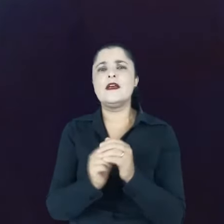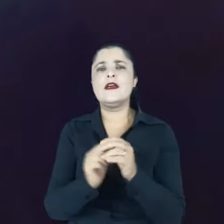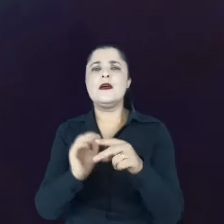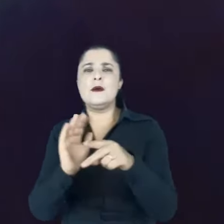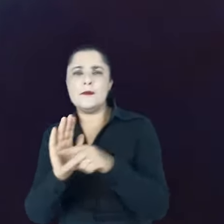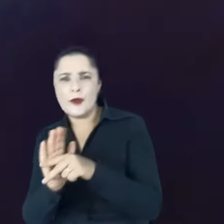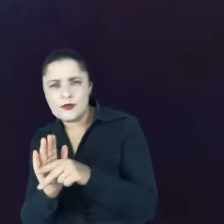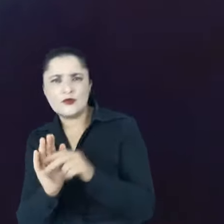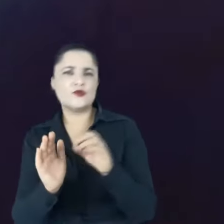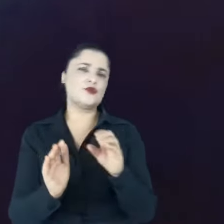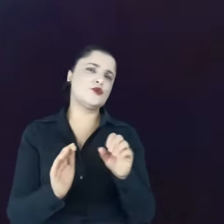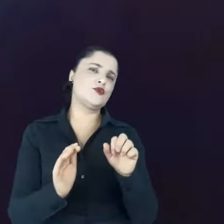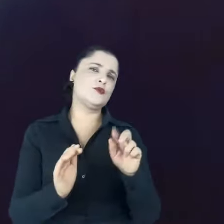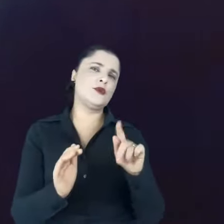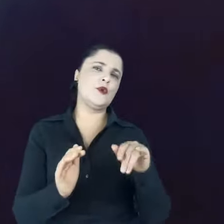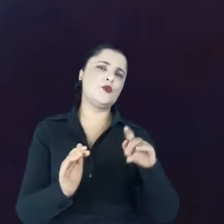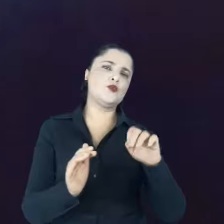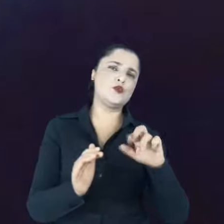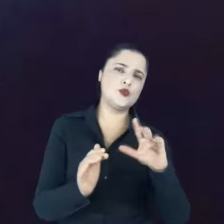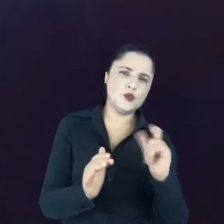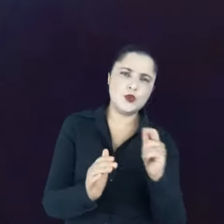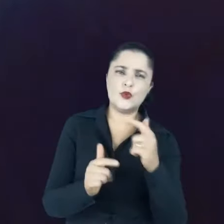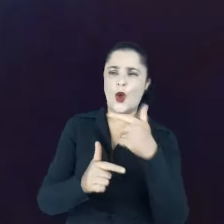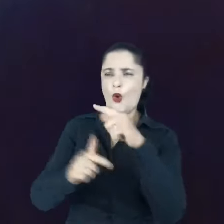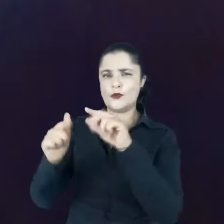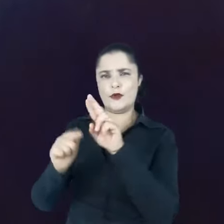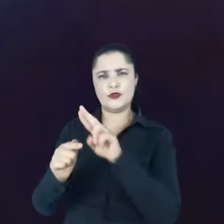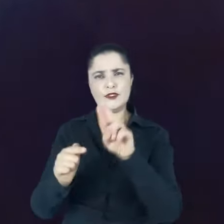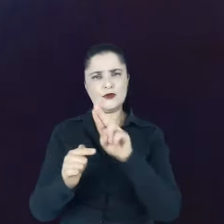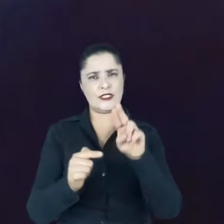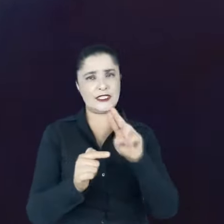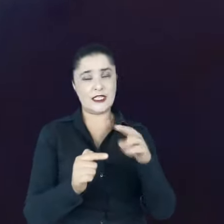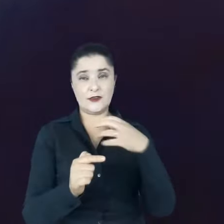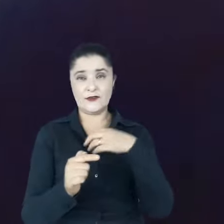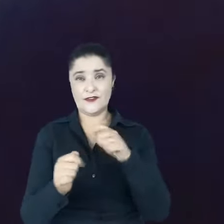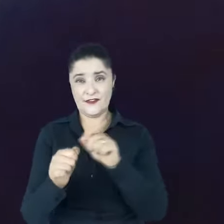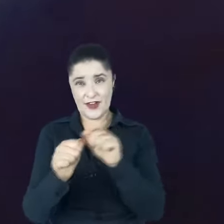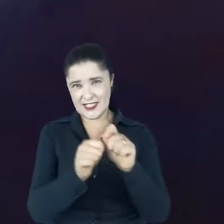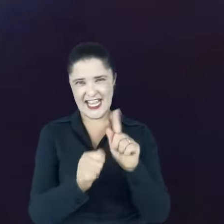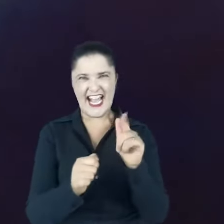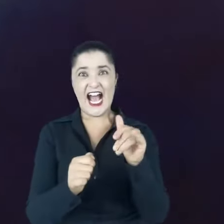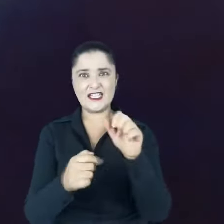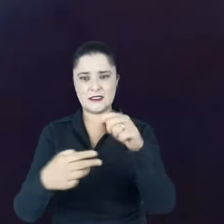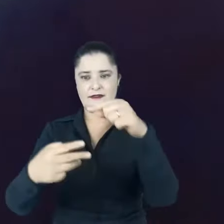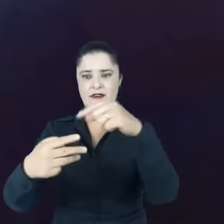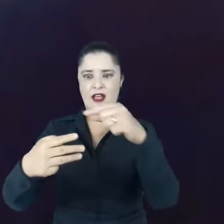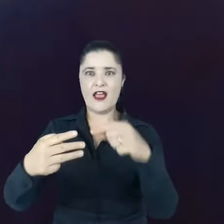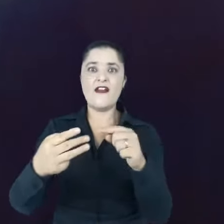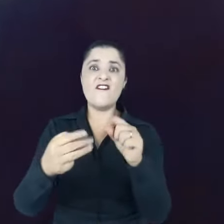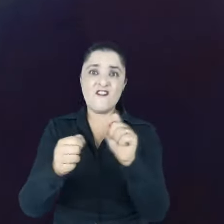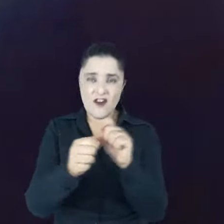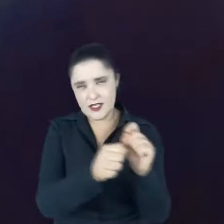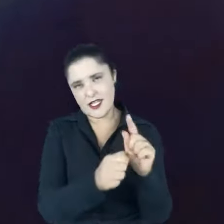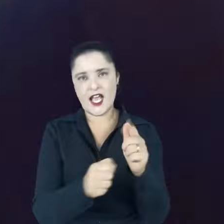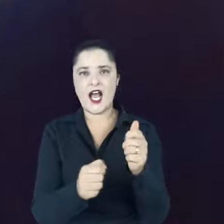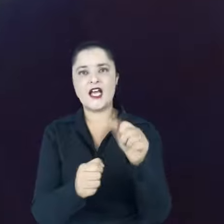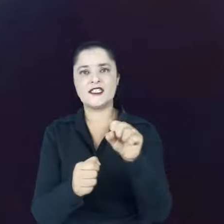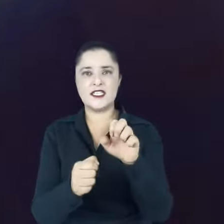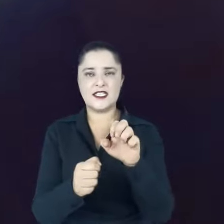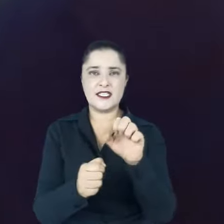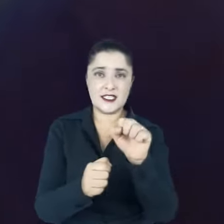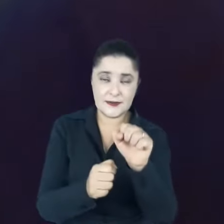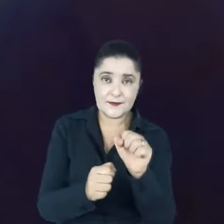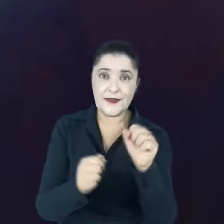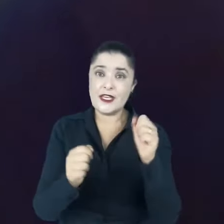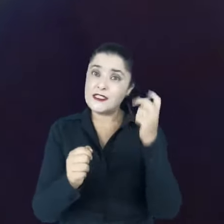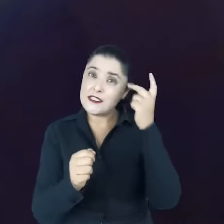coisas que podem ser utilizados também, que formam gás. Então, essencialmente, essas são as grandes fontes. Quando eu falei aqui do estado de São Paulo, especificamente, onde a gente